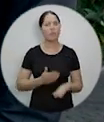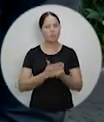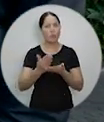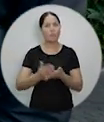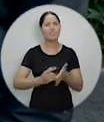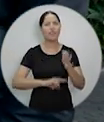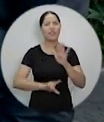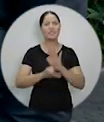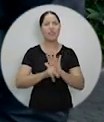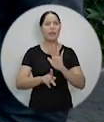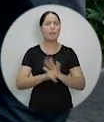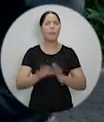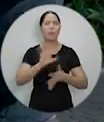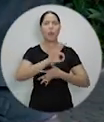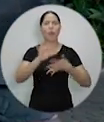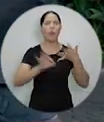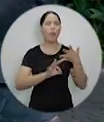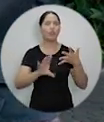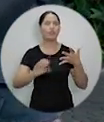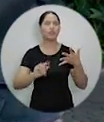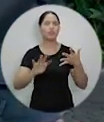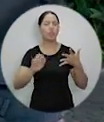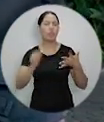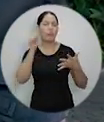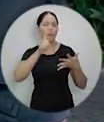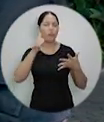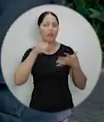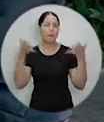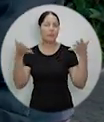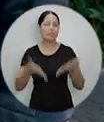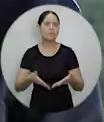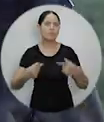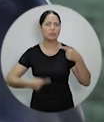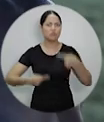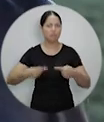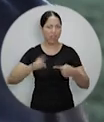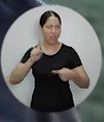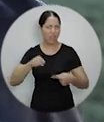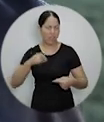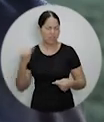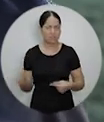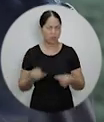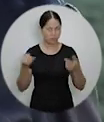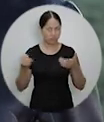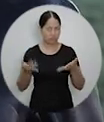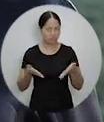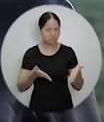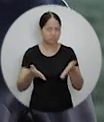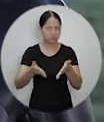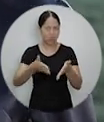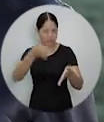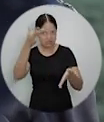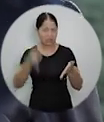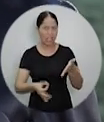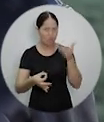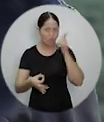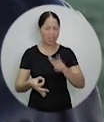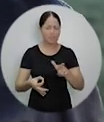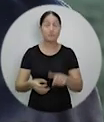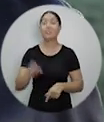então com esta lei de cota feminina na política. Para a senhora, esse é o caminho ou não? Claro que esse é o caminho. Nós temos a lei